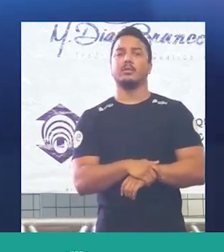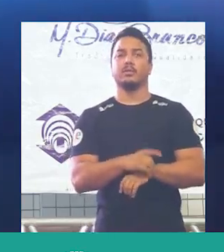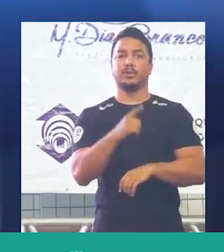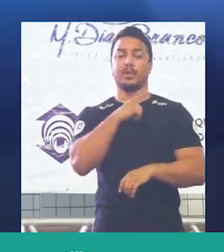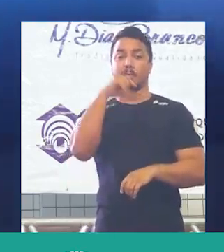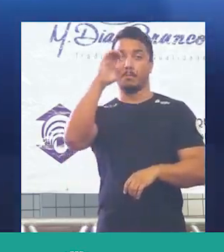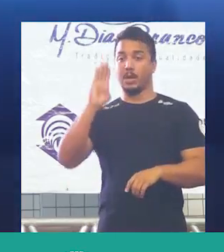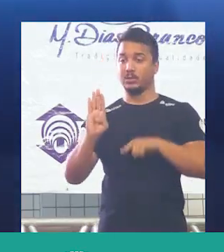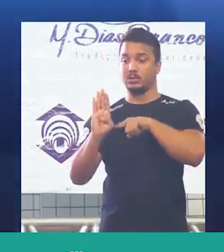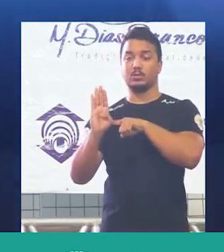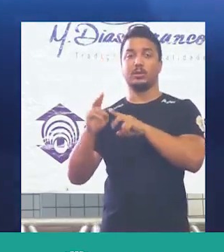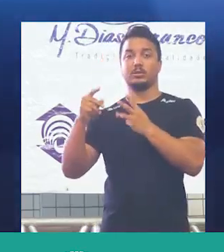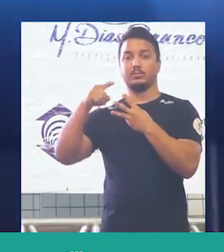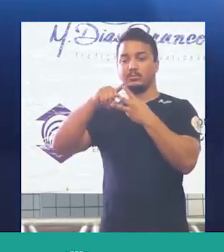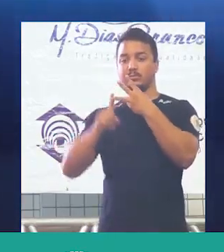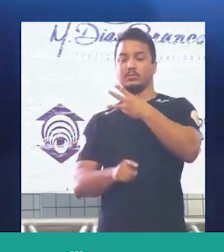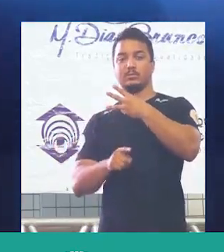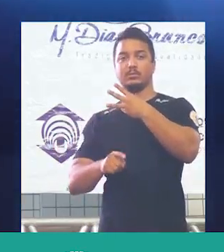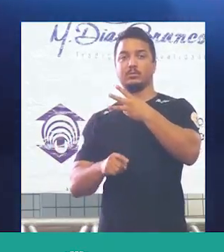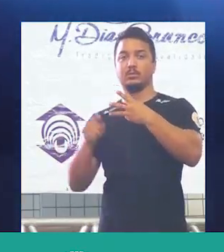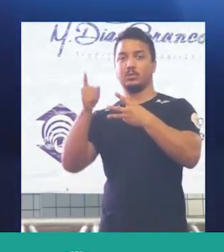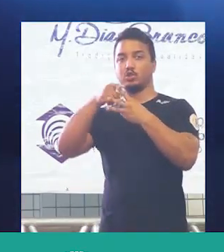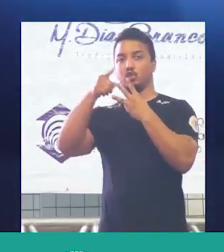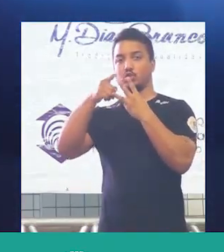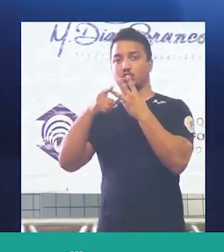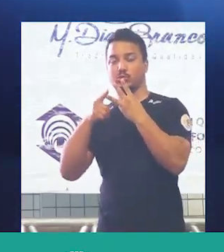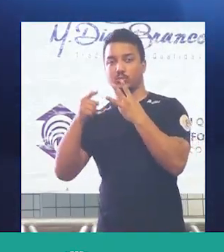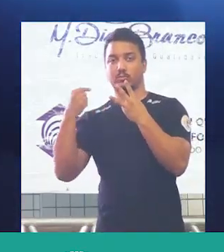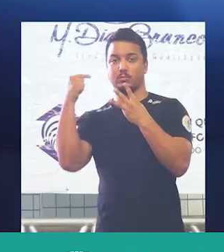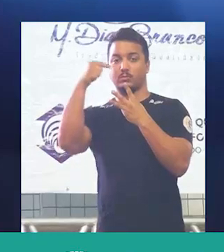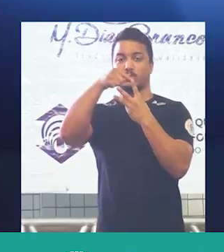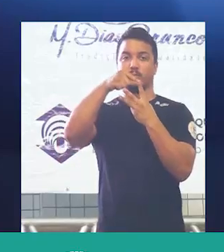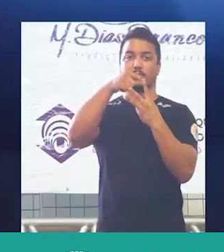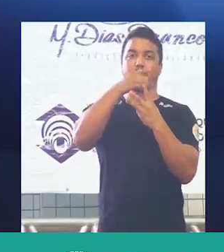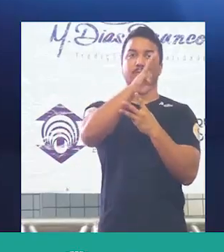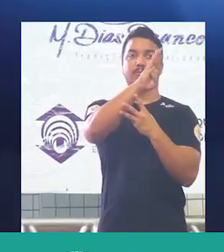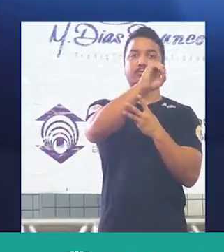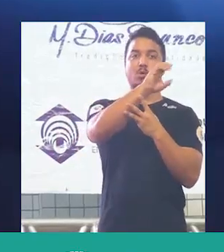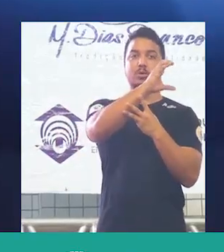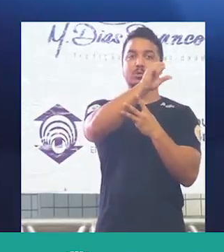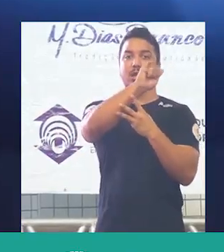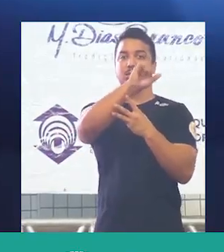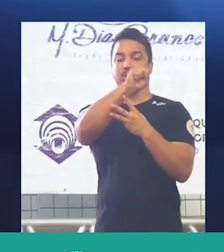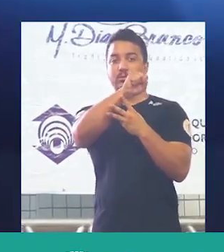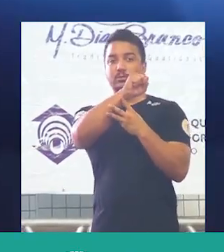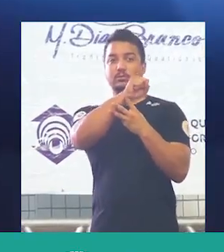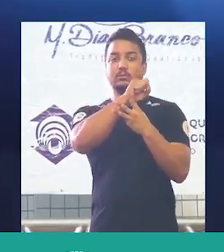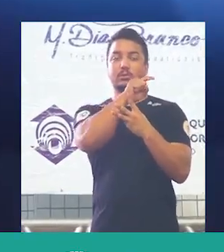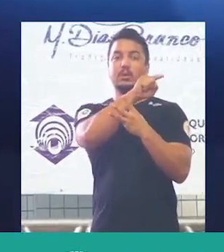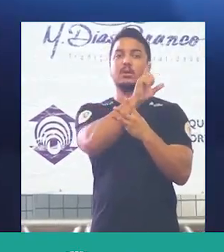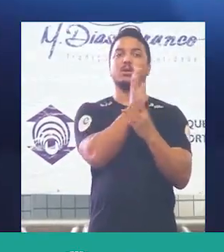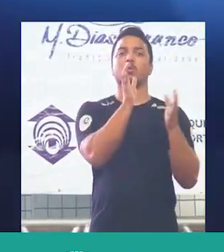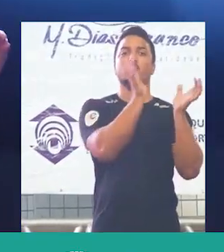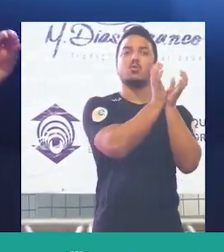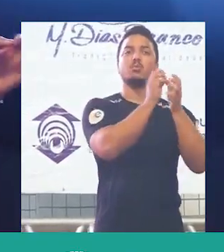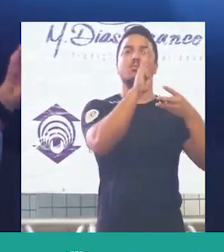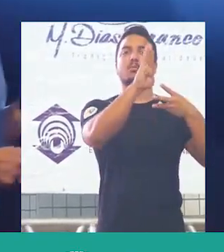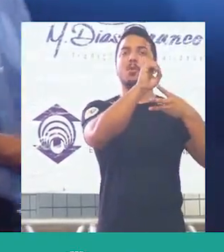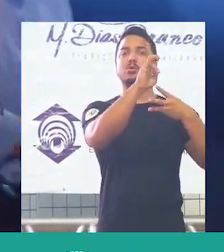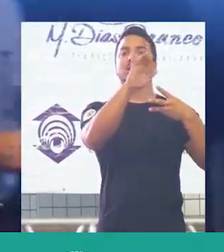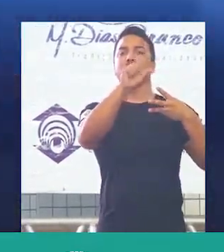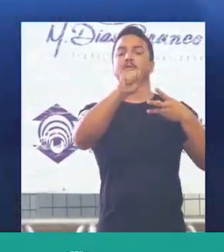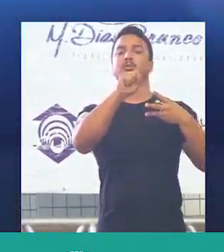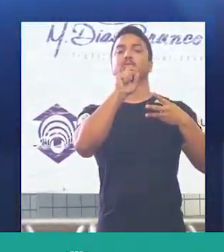tinha no Brasil 3 tipos de escravos. Você tinha os boçais. Quem eram os